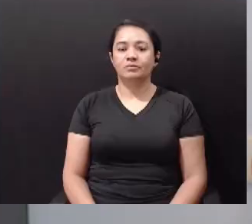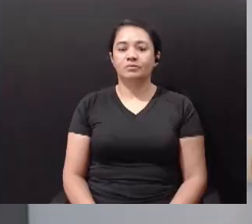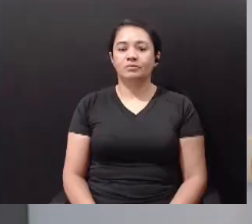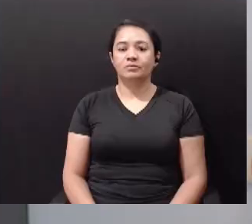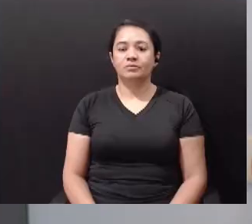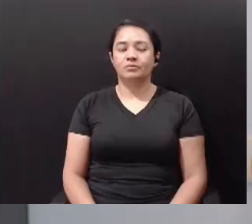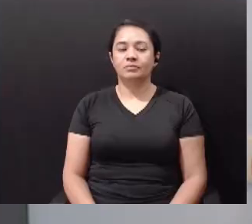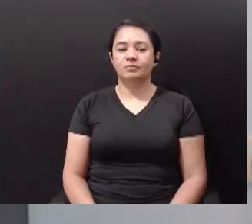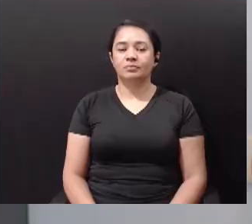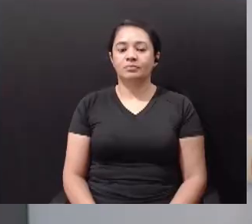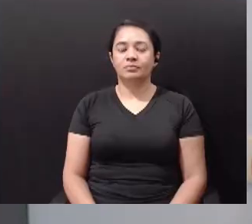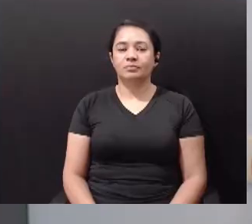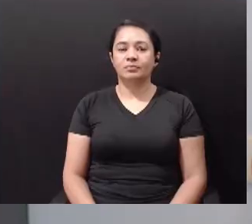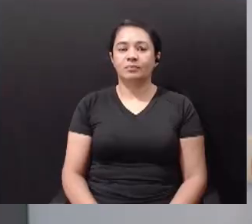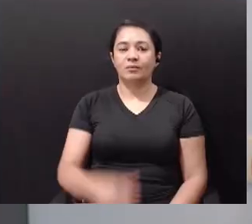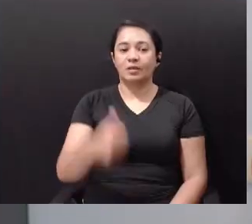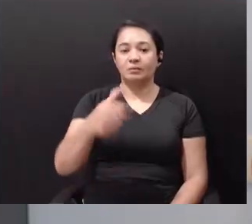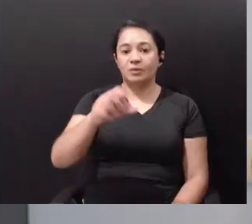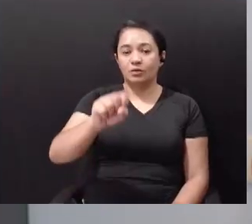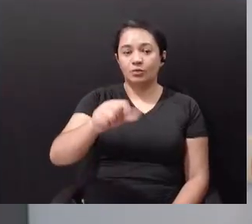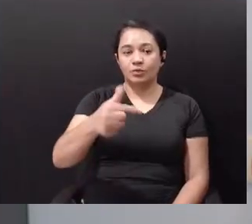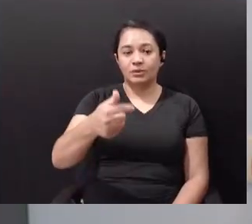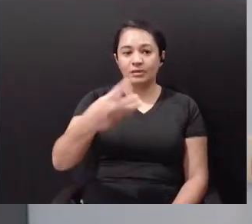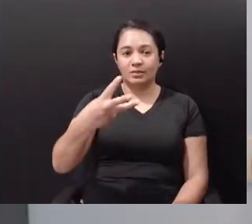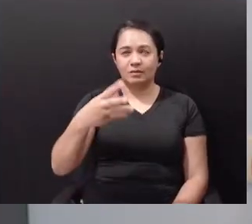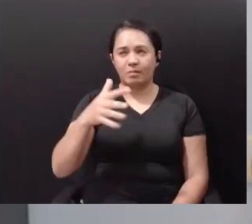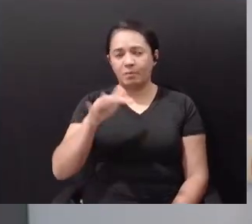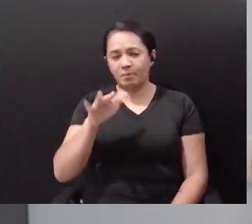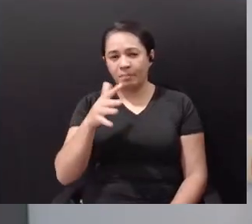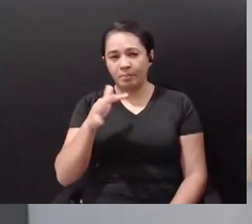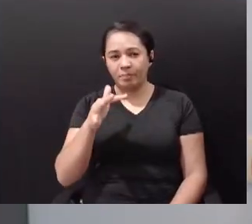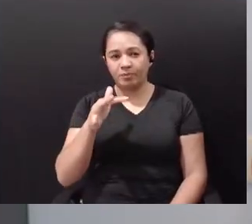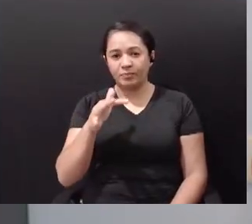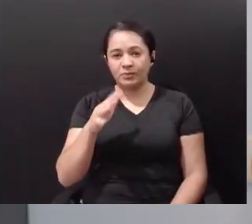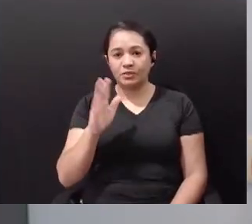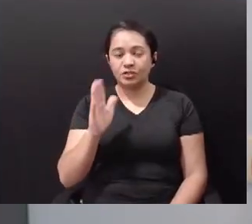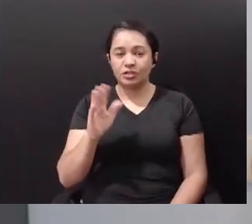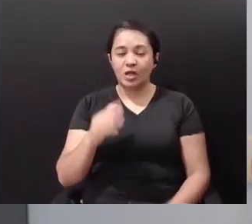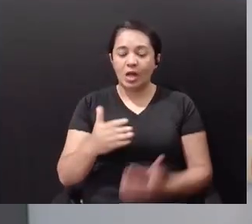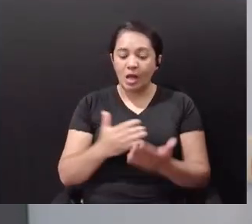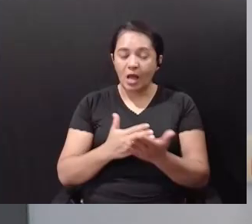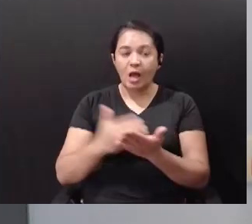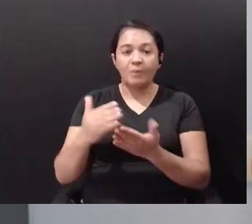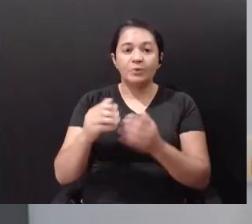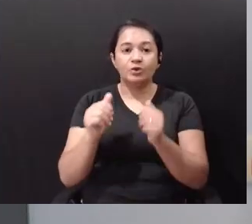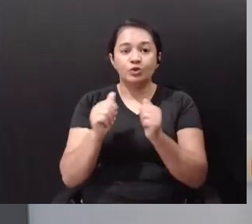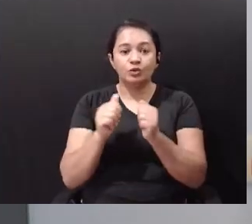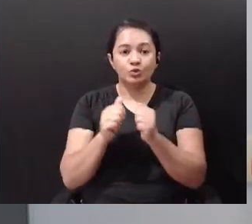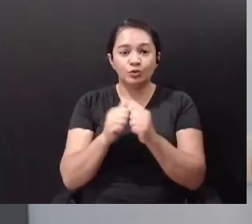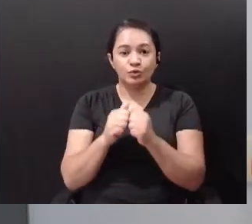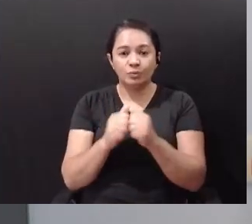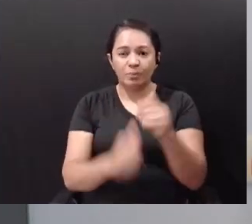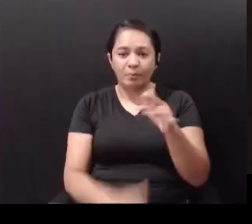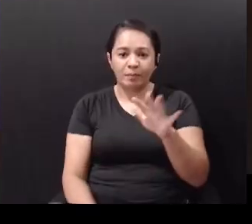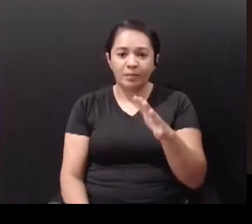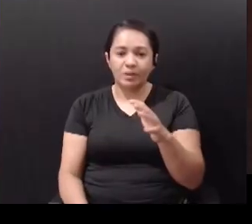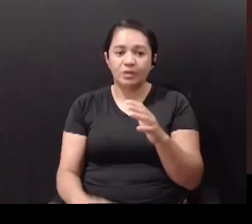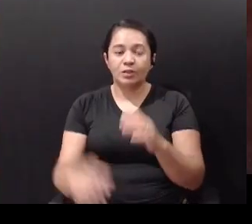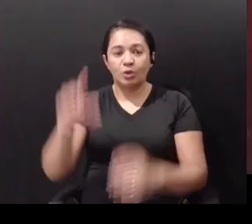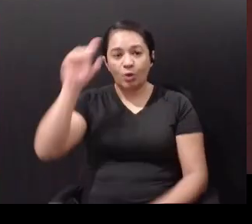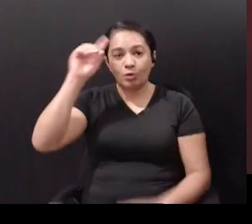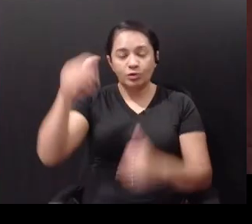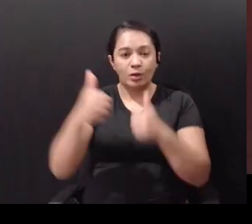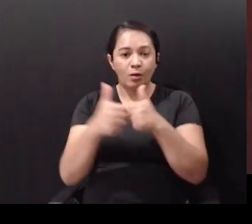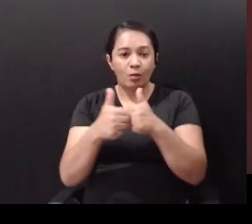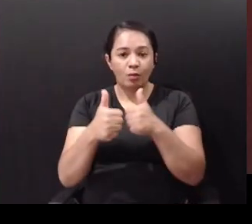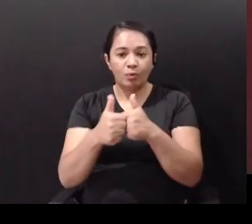Em 1873, mais ou menos, vai ser de fato inaugurado, junto também mais ou menos com datas próximas, o